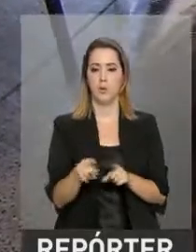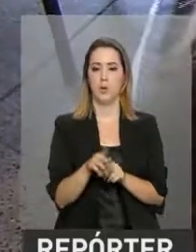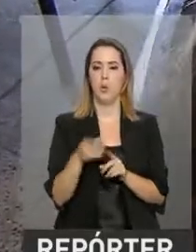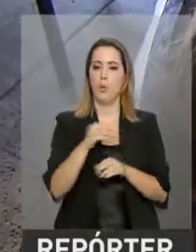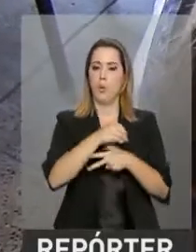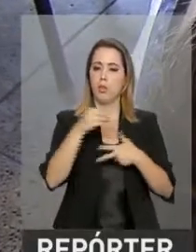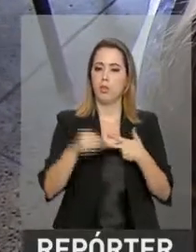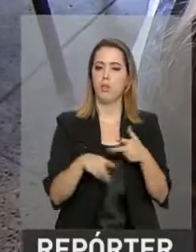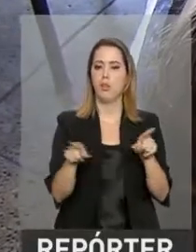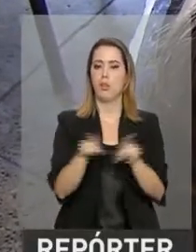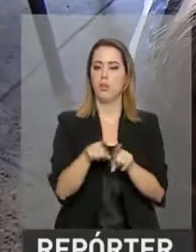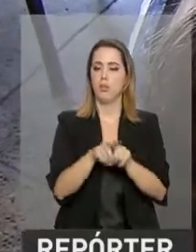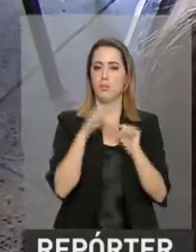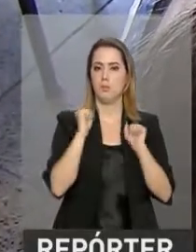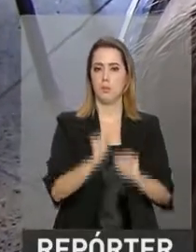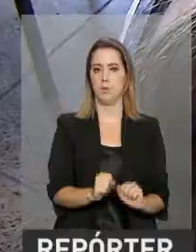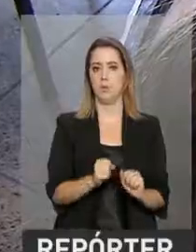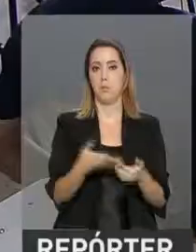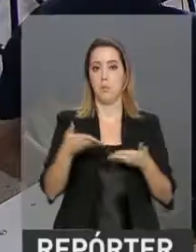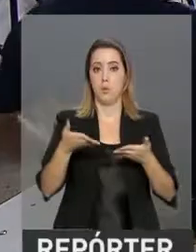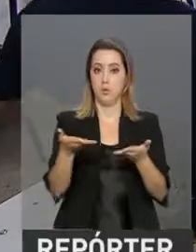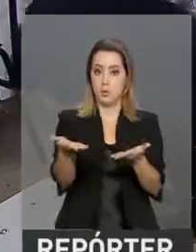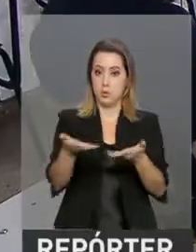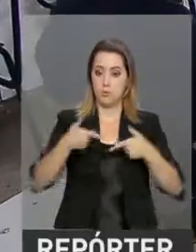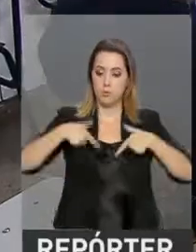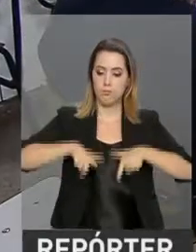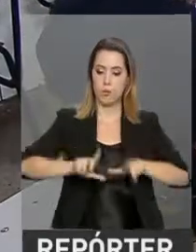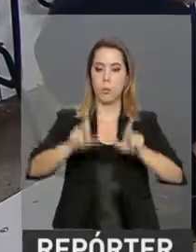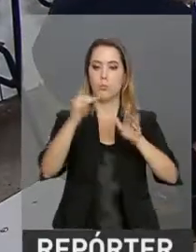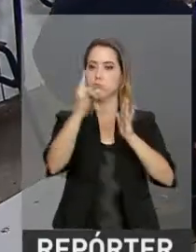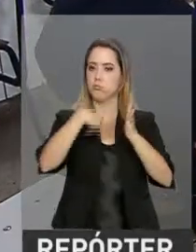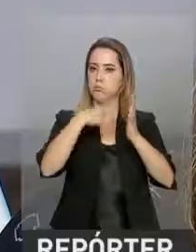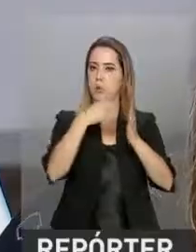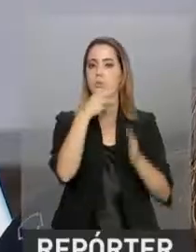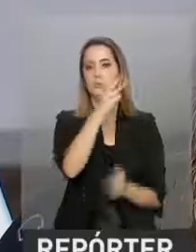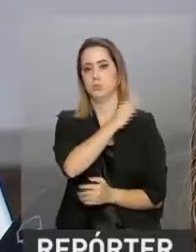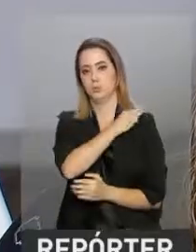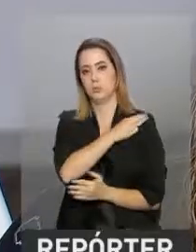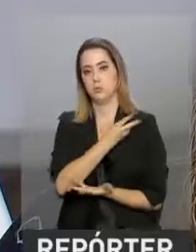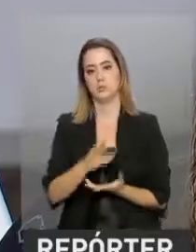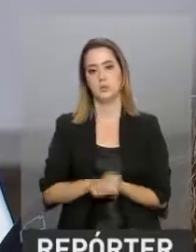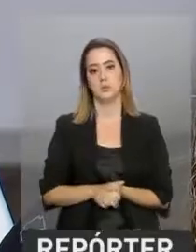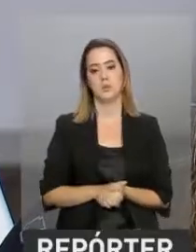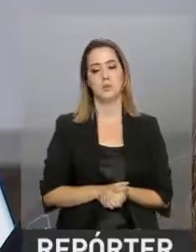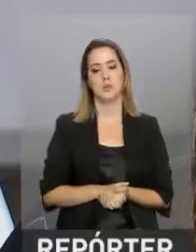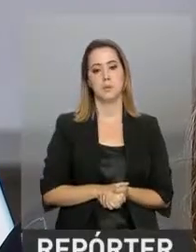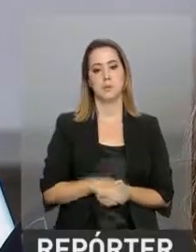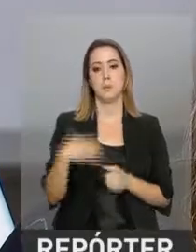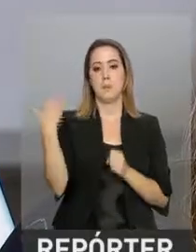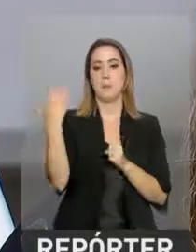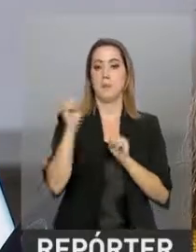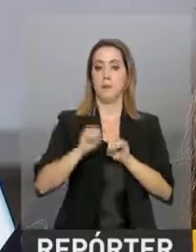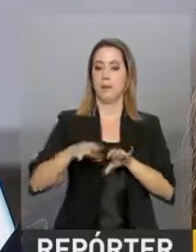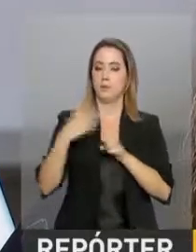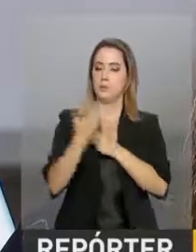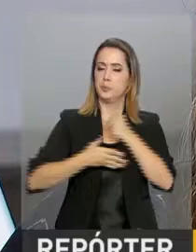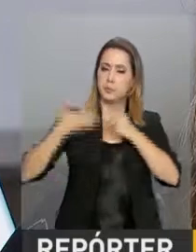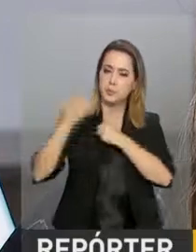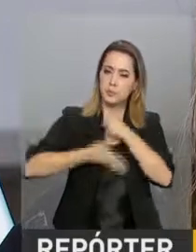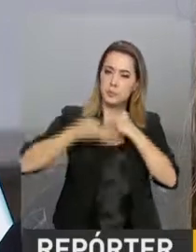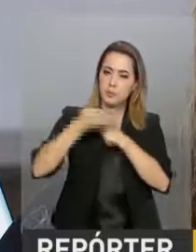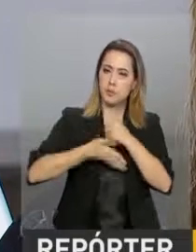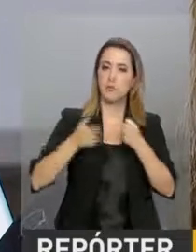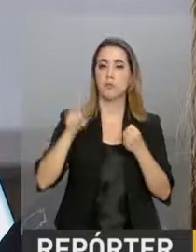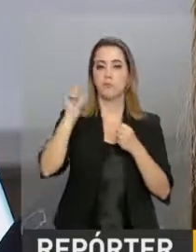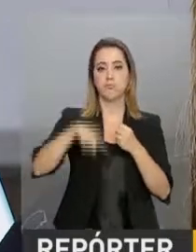enem também é possível conseguir o certificado de conclusão do ensino médio da educação é um pilar fundamental para esse processo a gente acredita